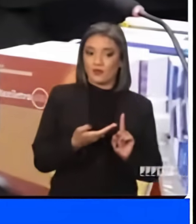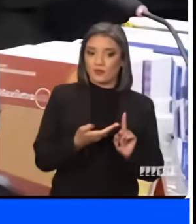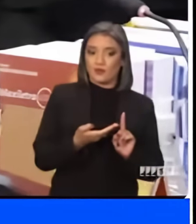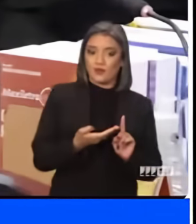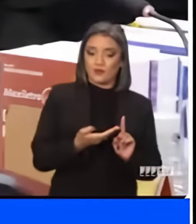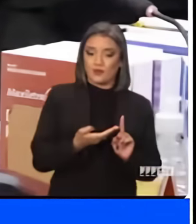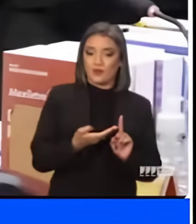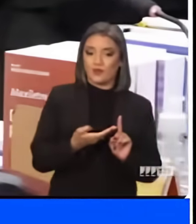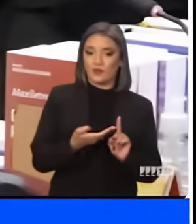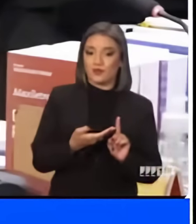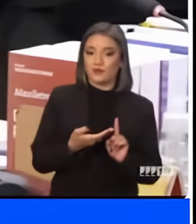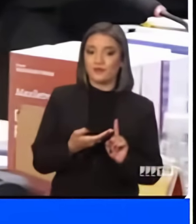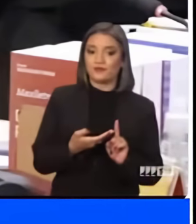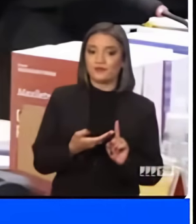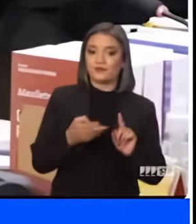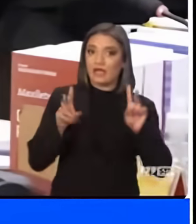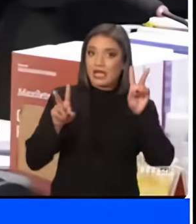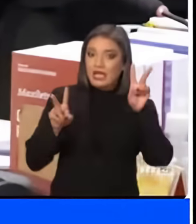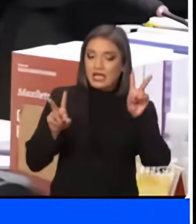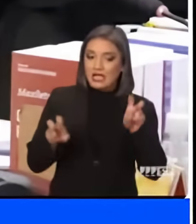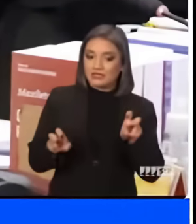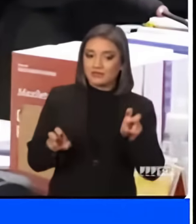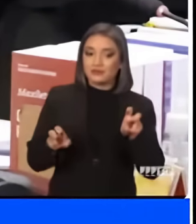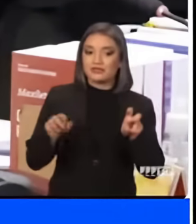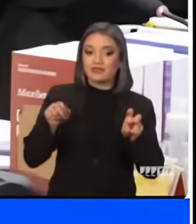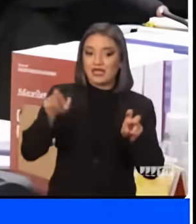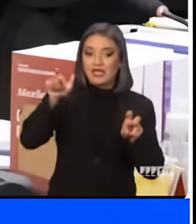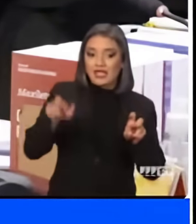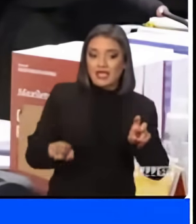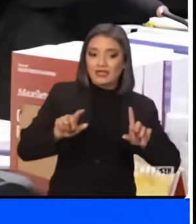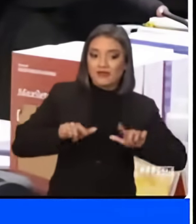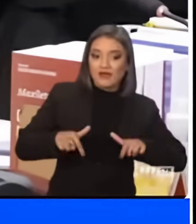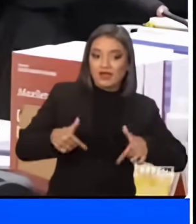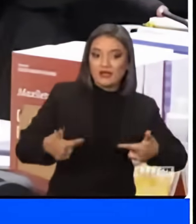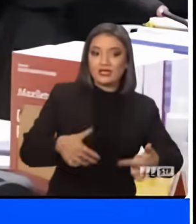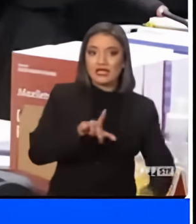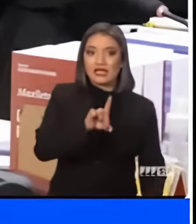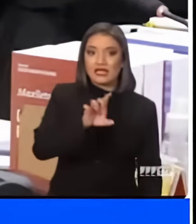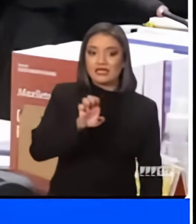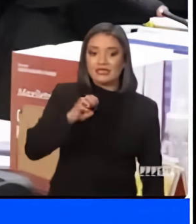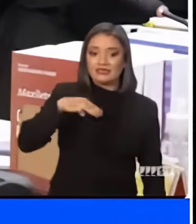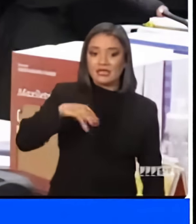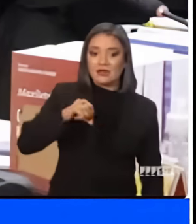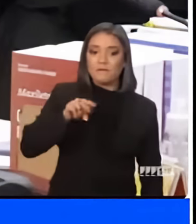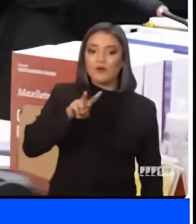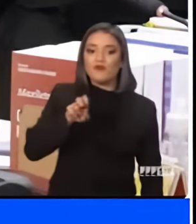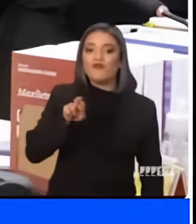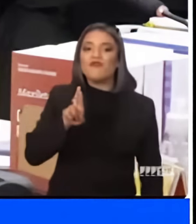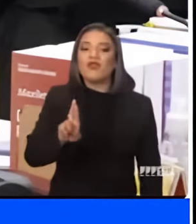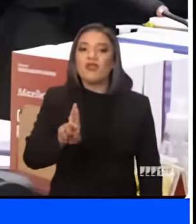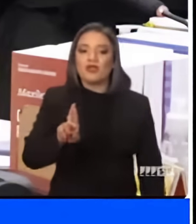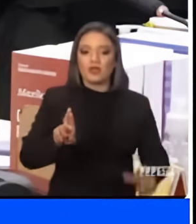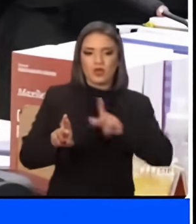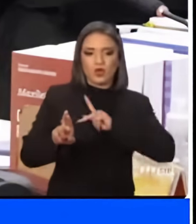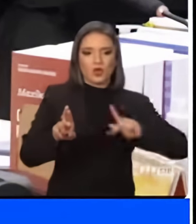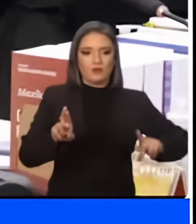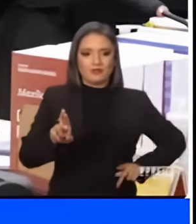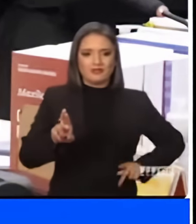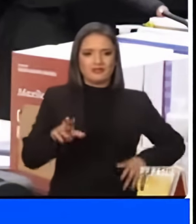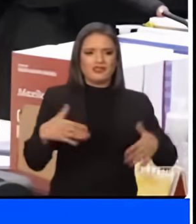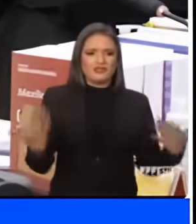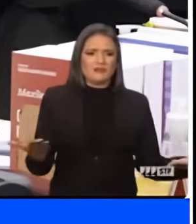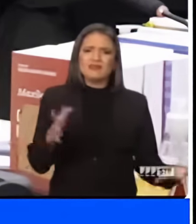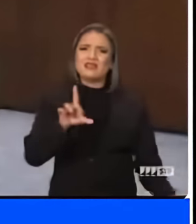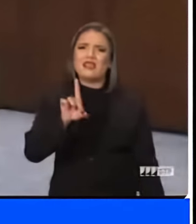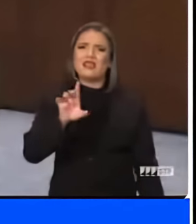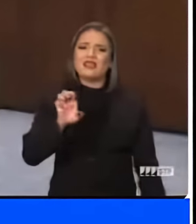Vossa Senhoria, aspas, estava atuando para demover o presidente da República. Demover de quê? Porque até agora todo mundo diz que